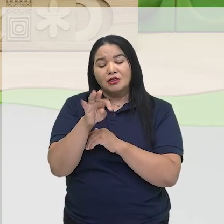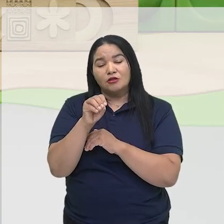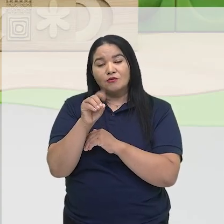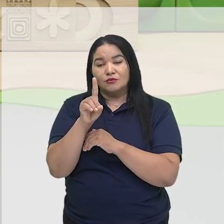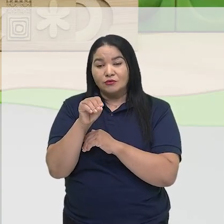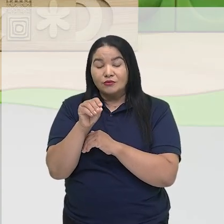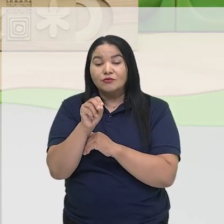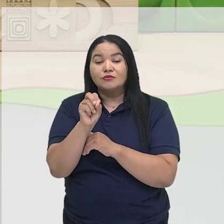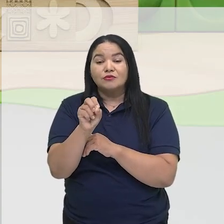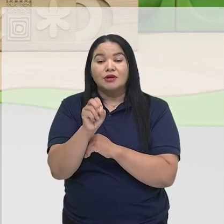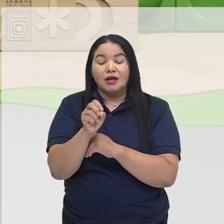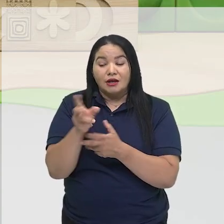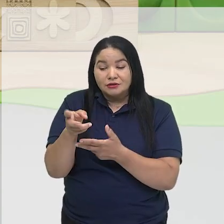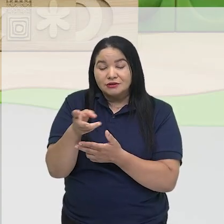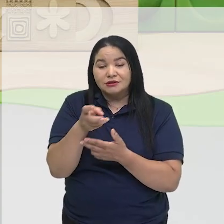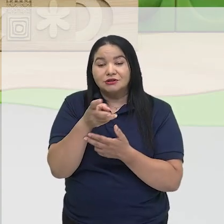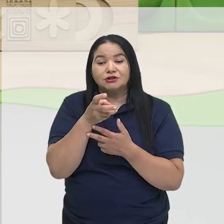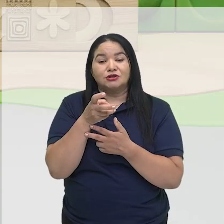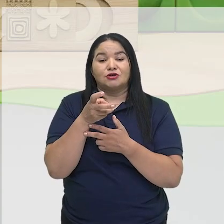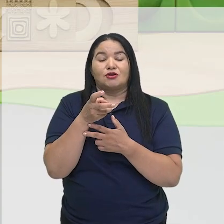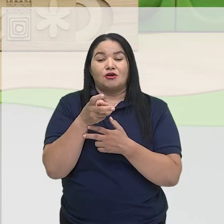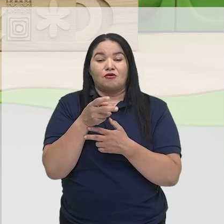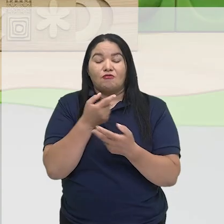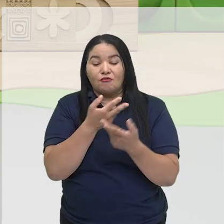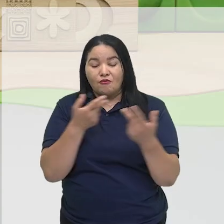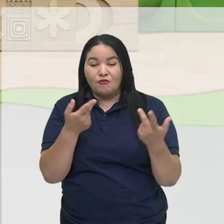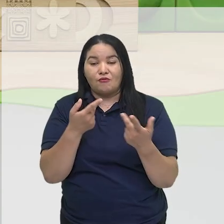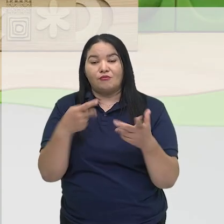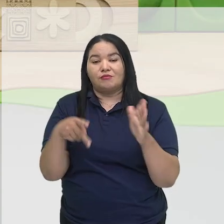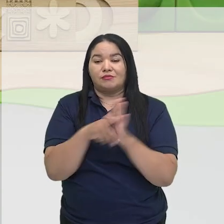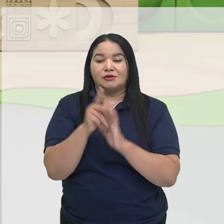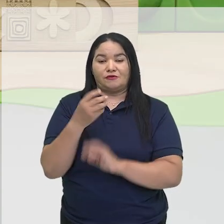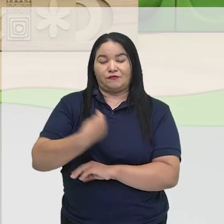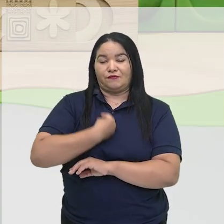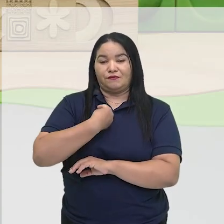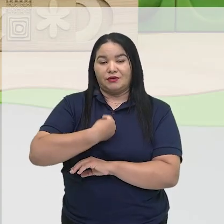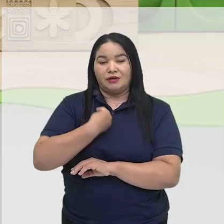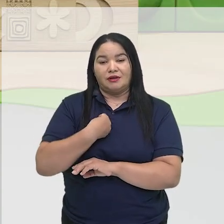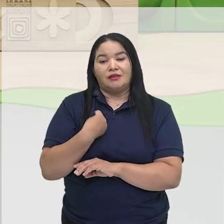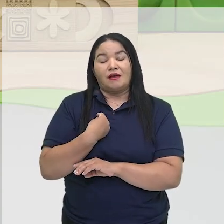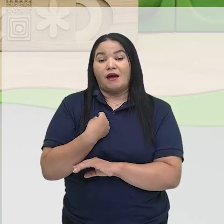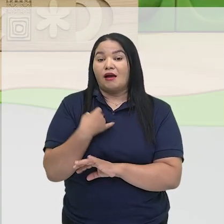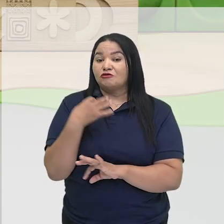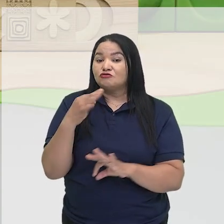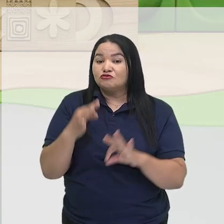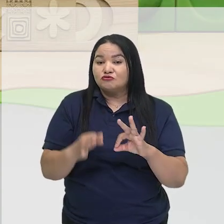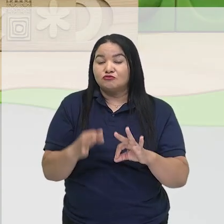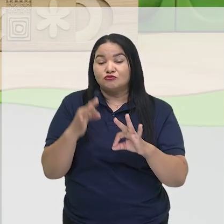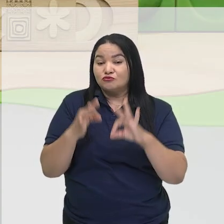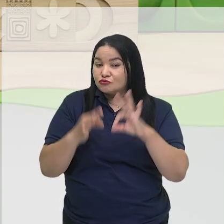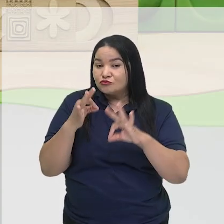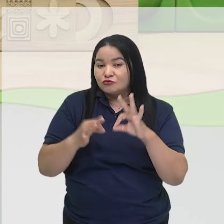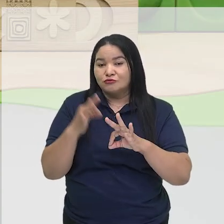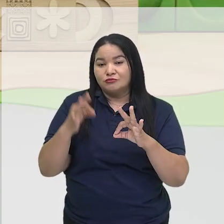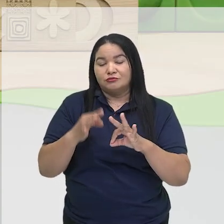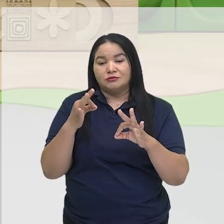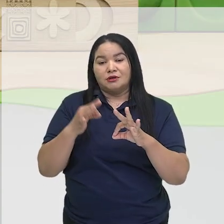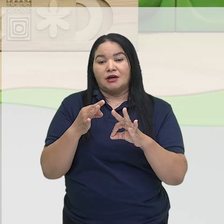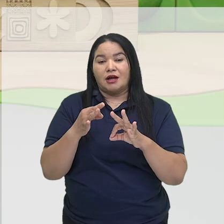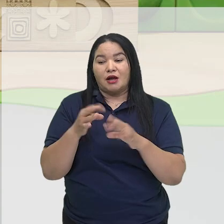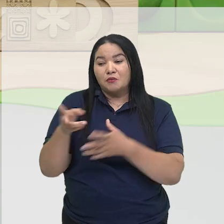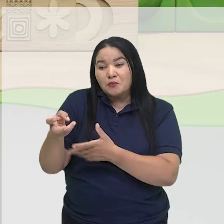tirar sua subsistência, mas de forma justa, de forma sem